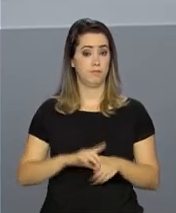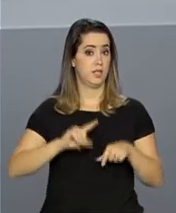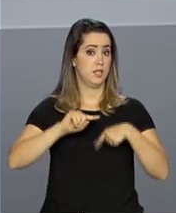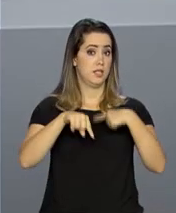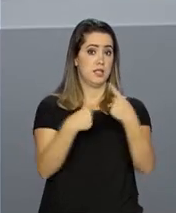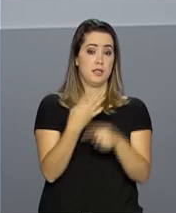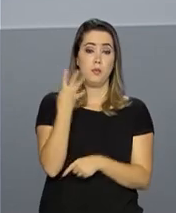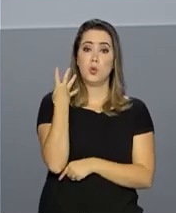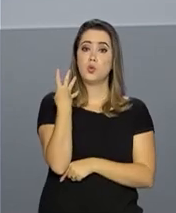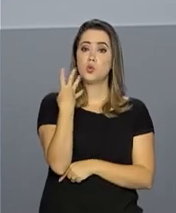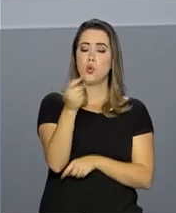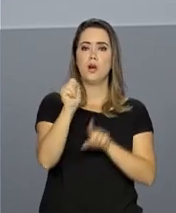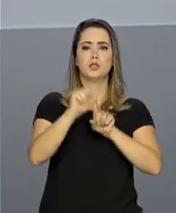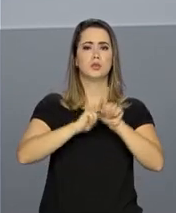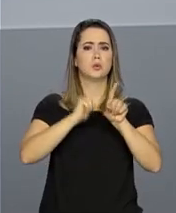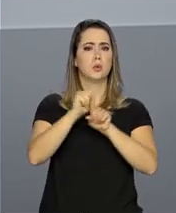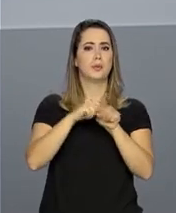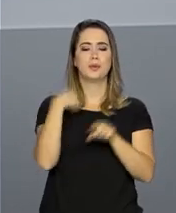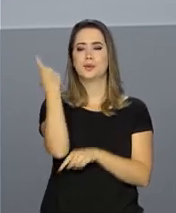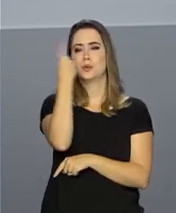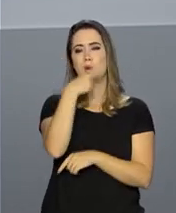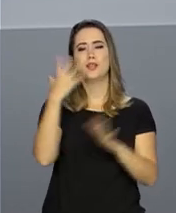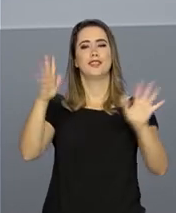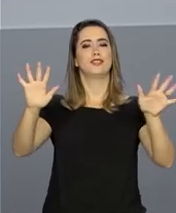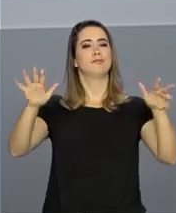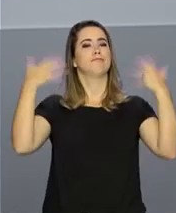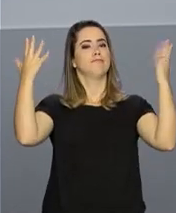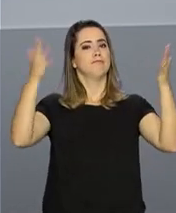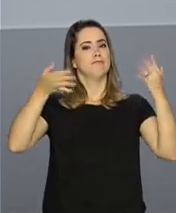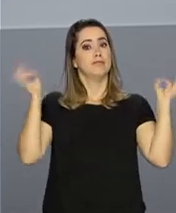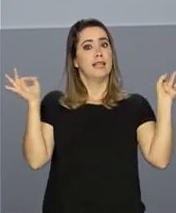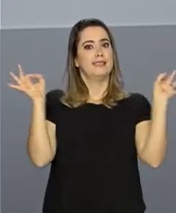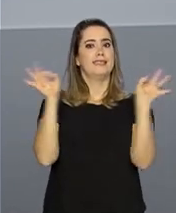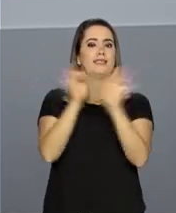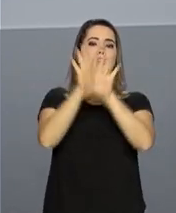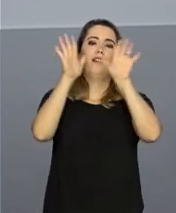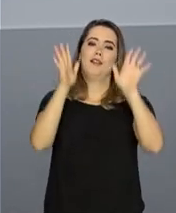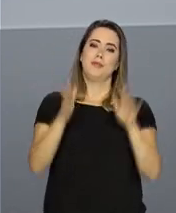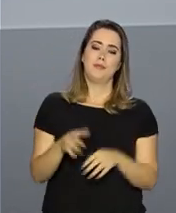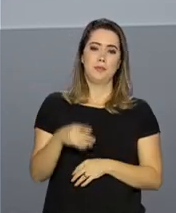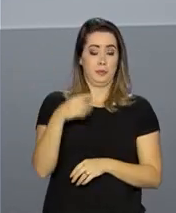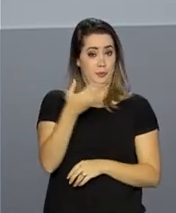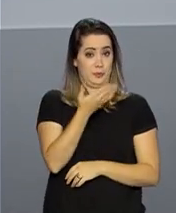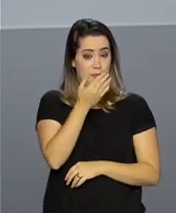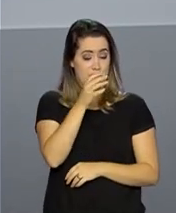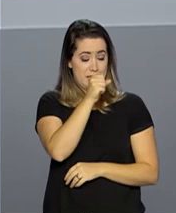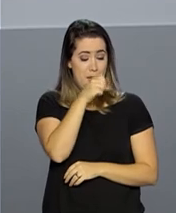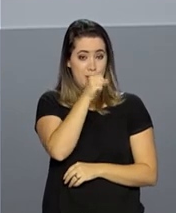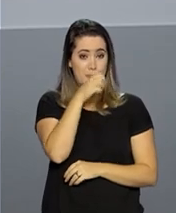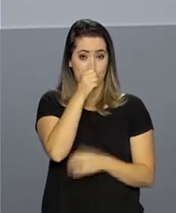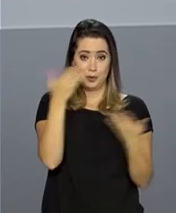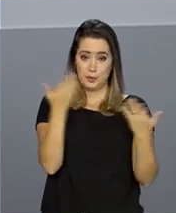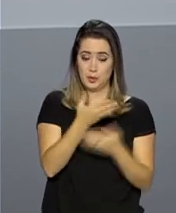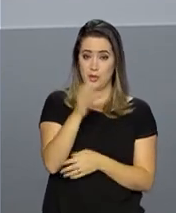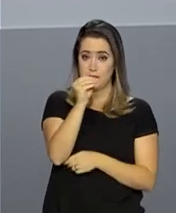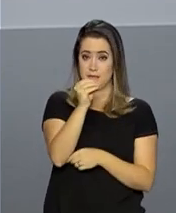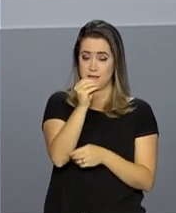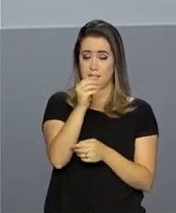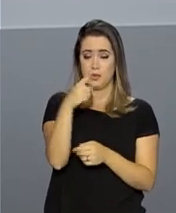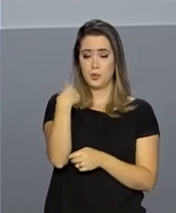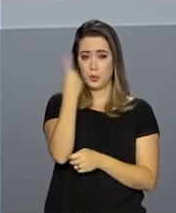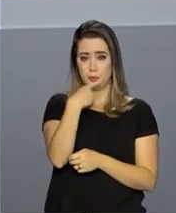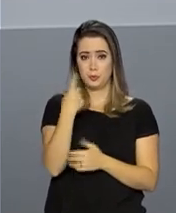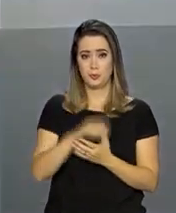de 4 meses, mais um horário de verão termina à meia-noite deste sábado, quando os relógios devem ser atrasados em